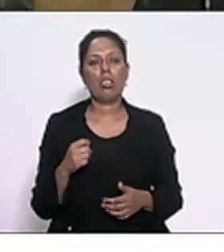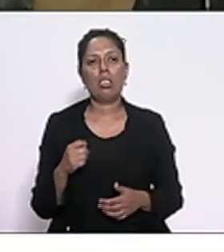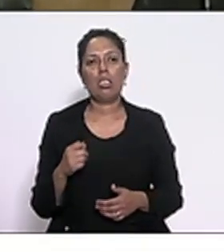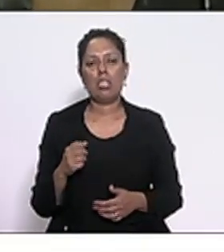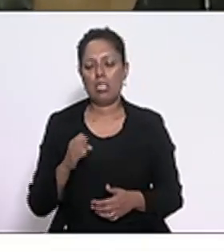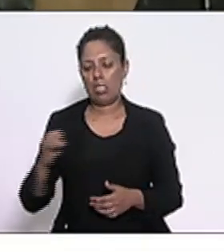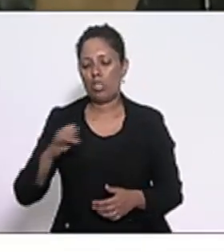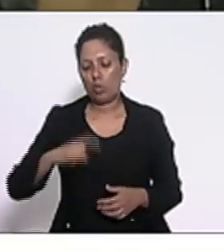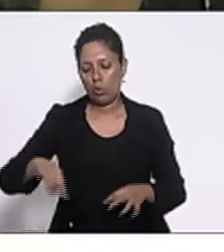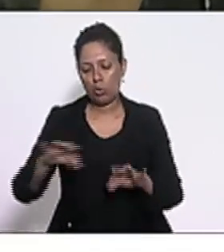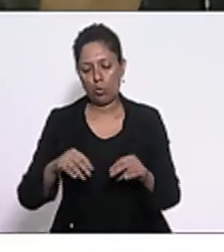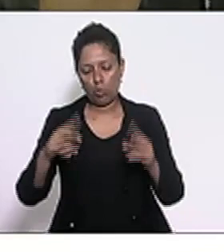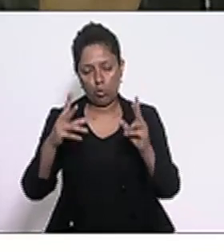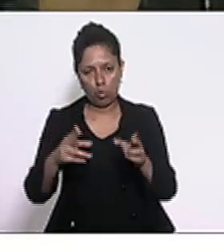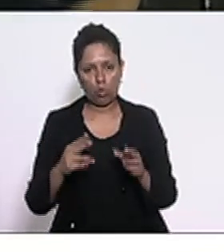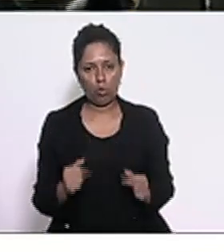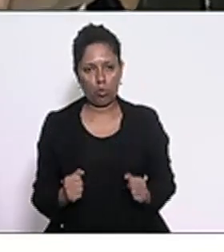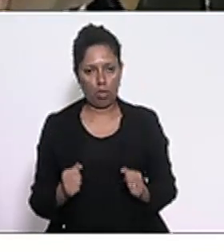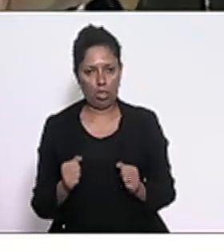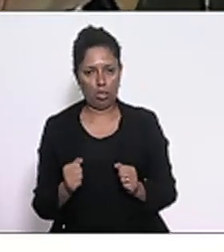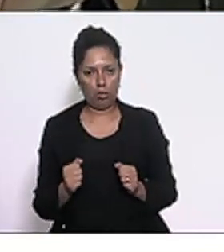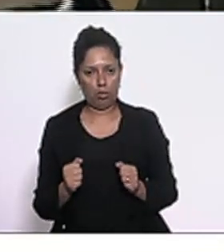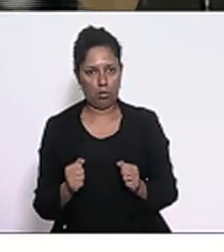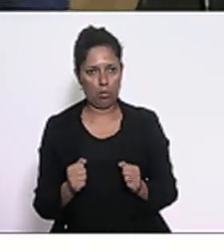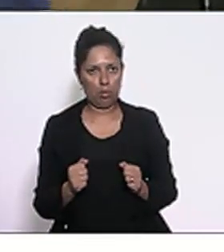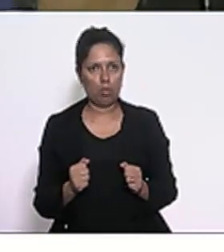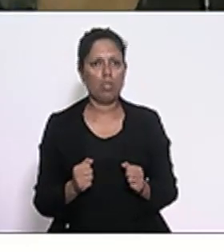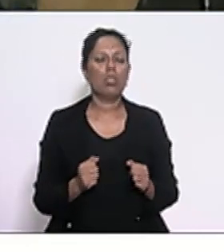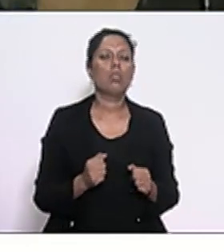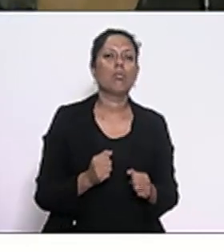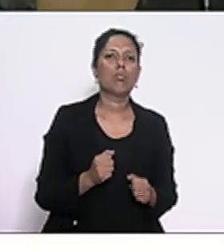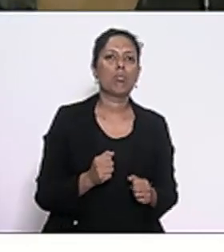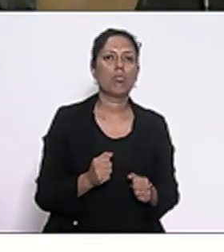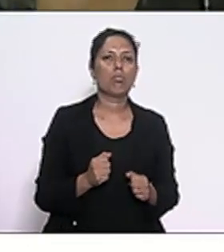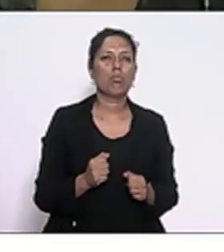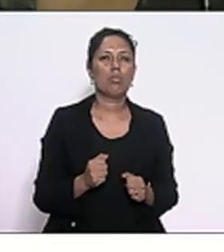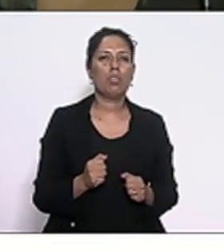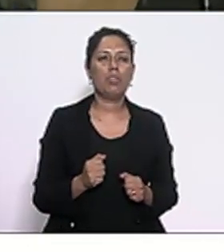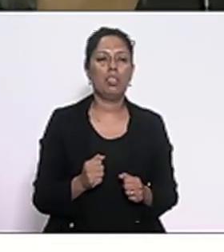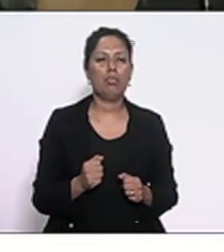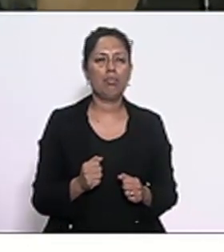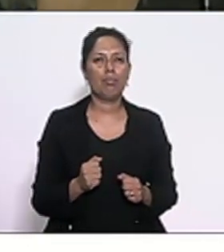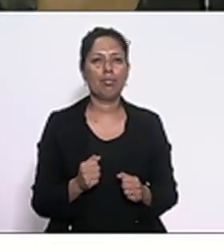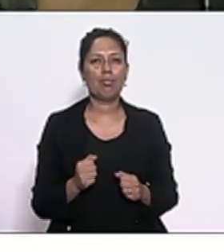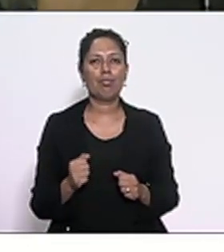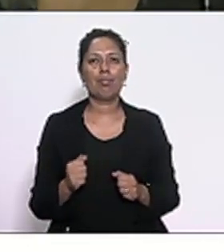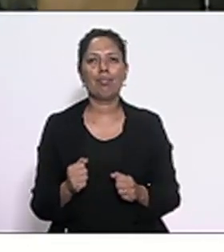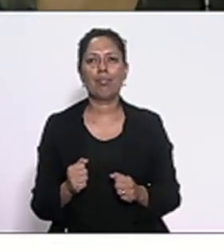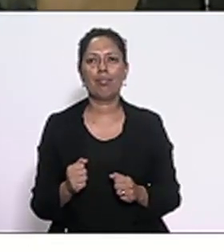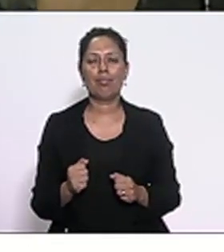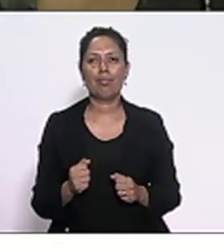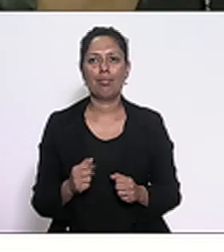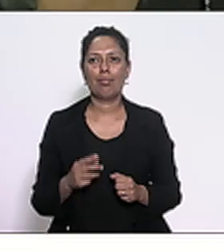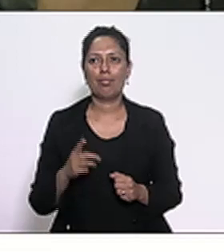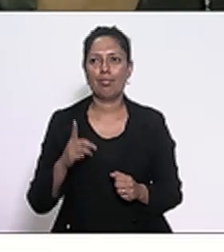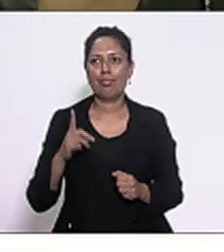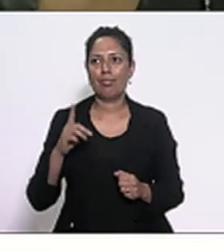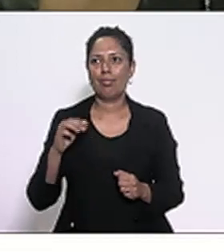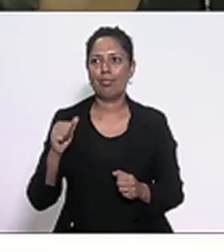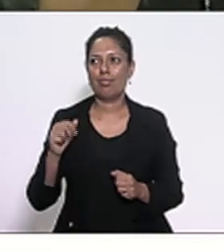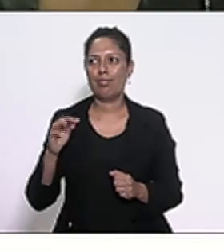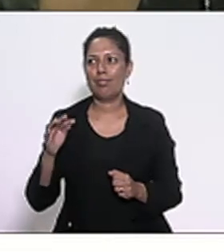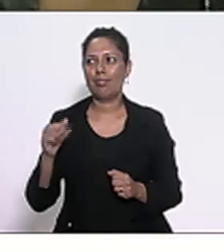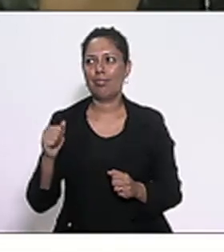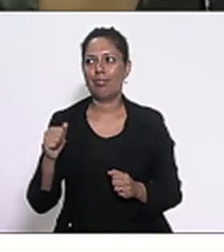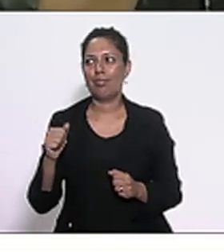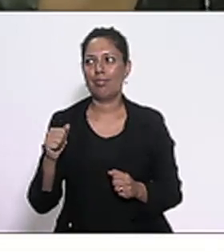microcomputador e ele vai entrando naquela cadeia. Uma cadeia que, se a gente generalizar, pode pensar no Google.